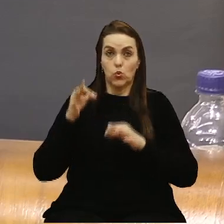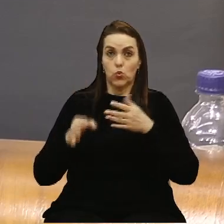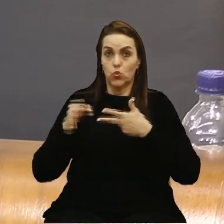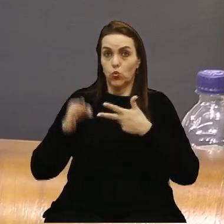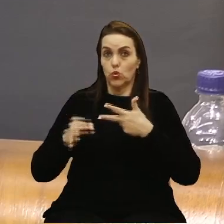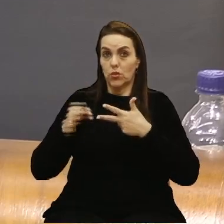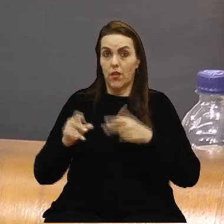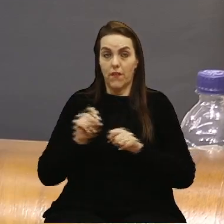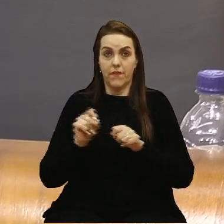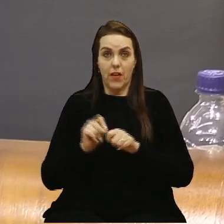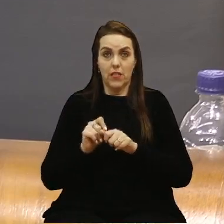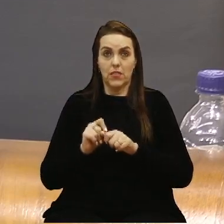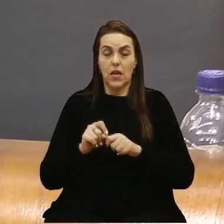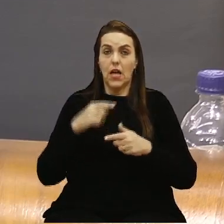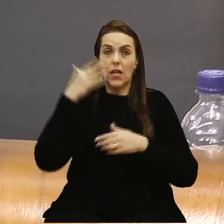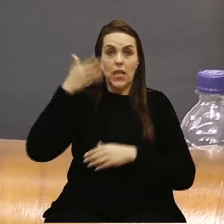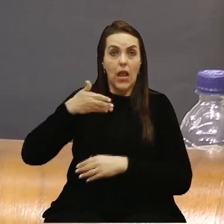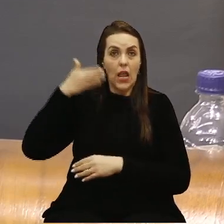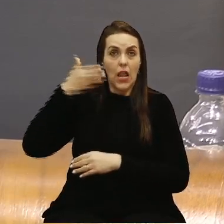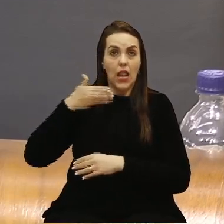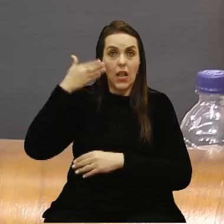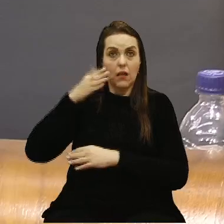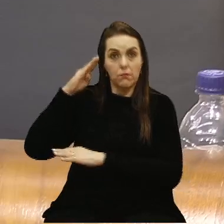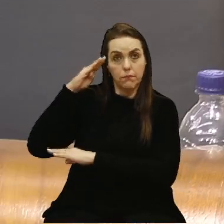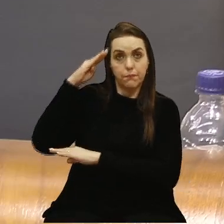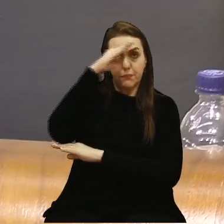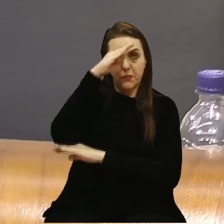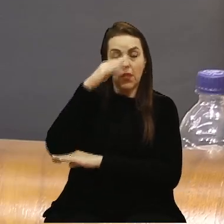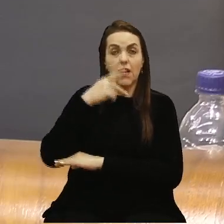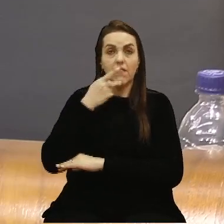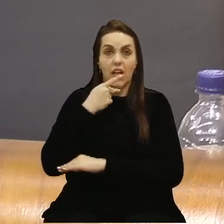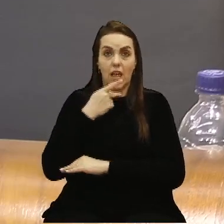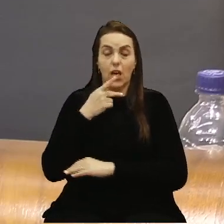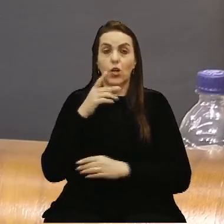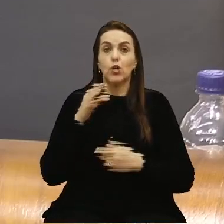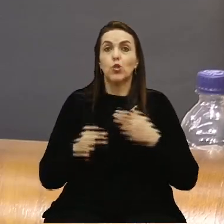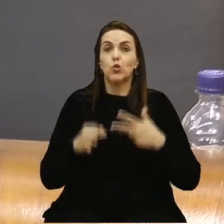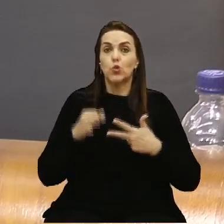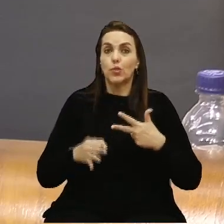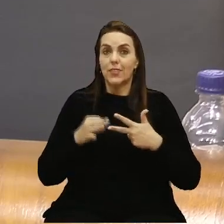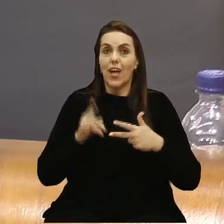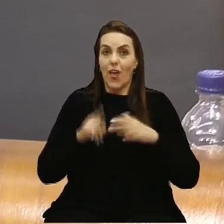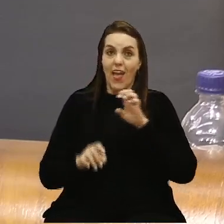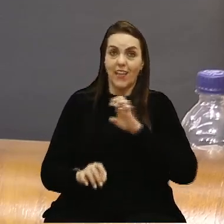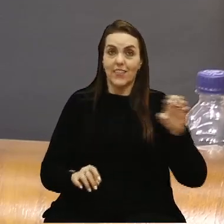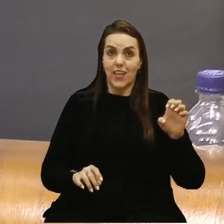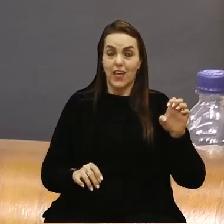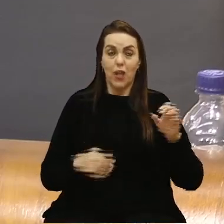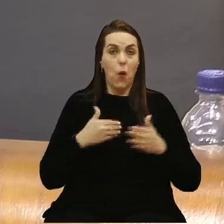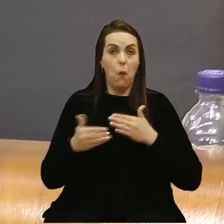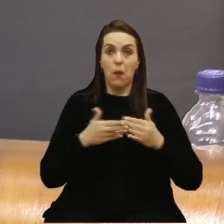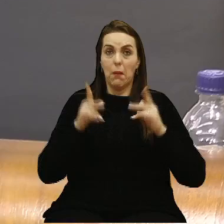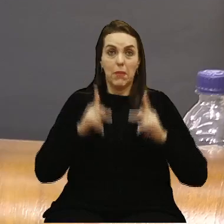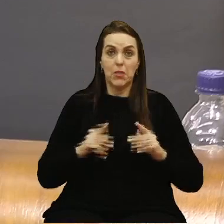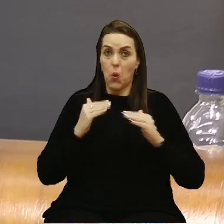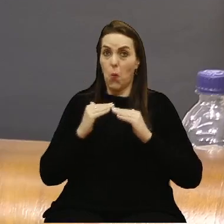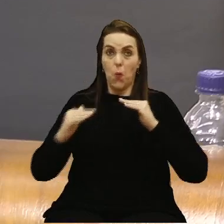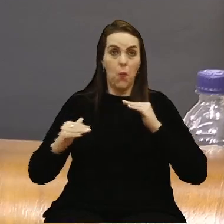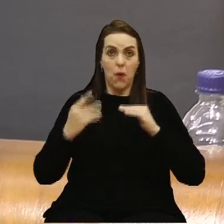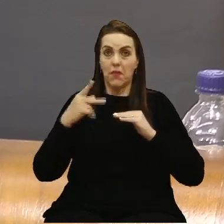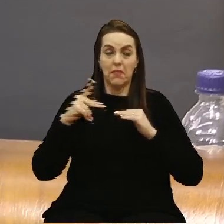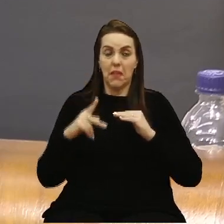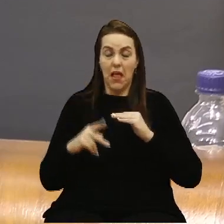que hoje o discurso bolsonarista diga que o judiciário é de esquerda, porque qualquer um que discorde da posição deles é de esquerda e é